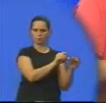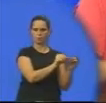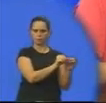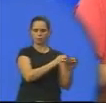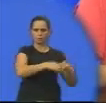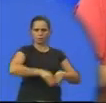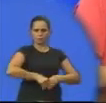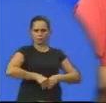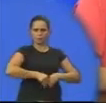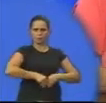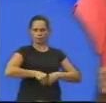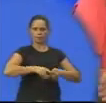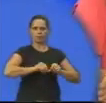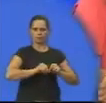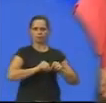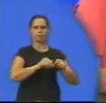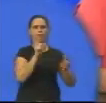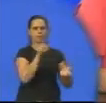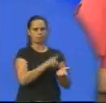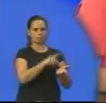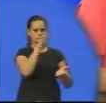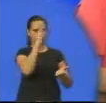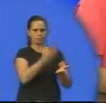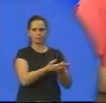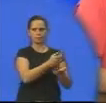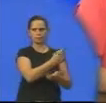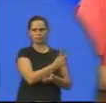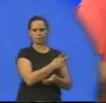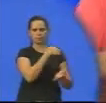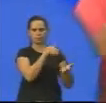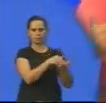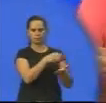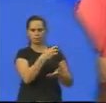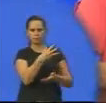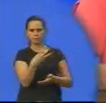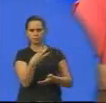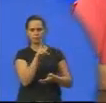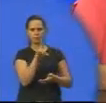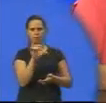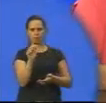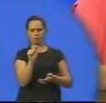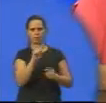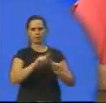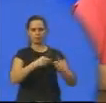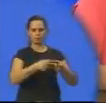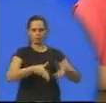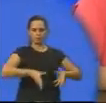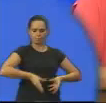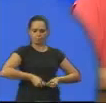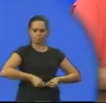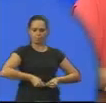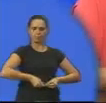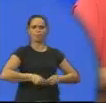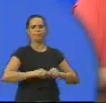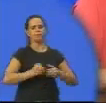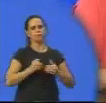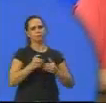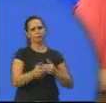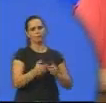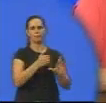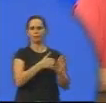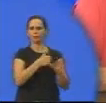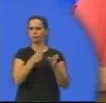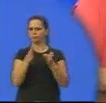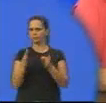nas paredes do útero, provavelmente 12 a 13 dias após a fecundação. Um segundo período, chamado